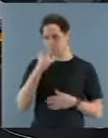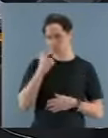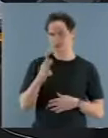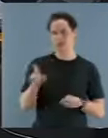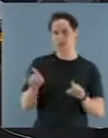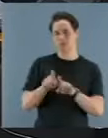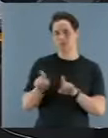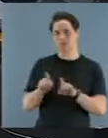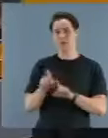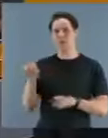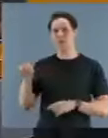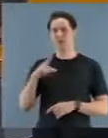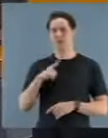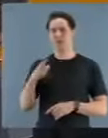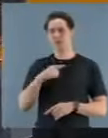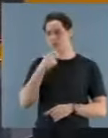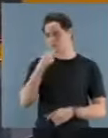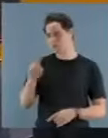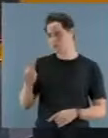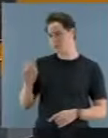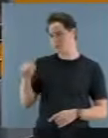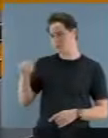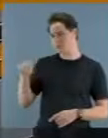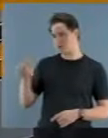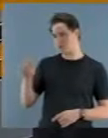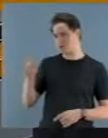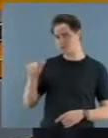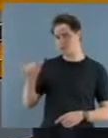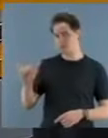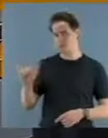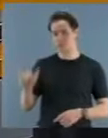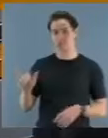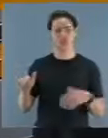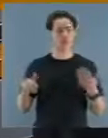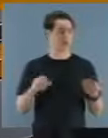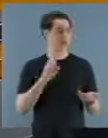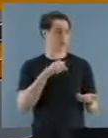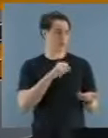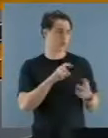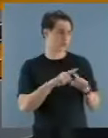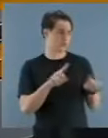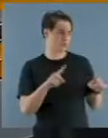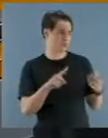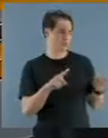entre os amigos está o Vanderlei da Cedro. Tem a maioria é pessoal do quartel. Sim, mas não mas pode. Mas